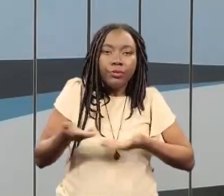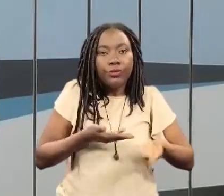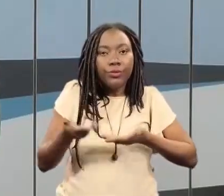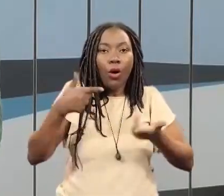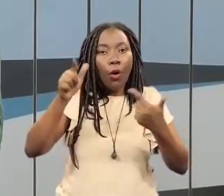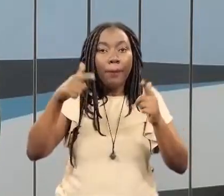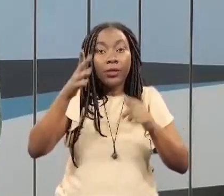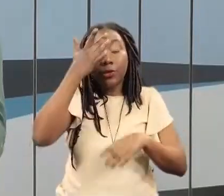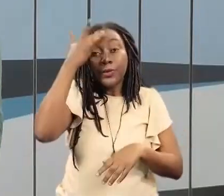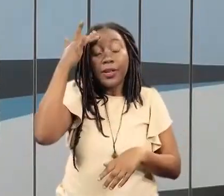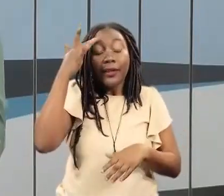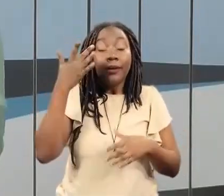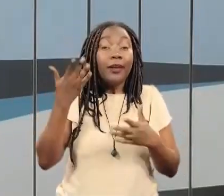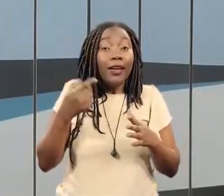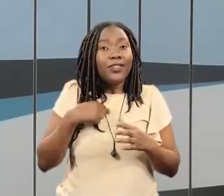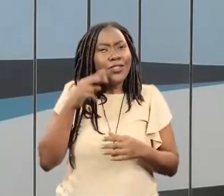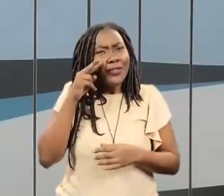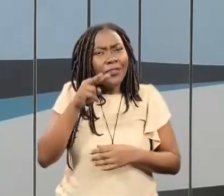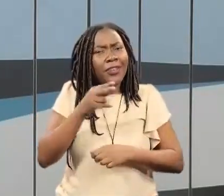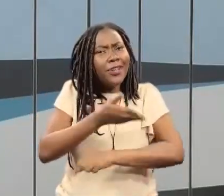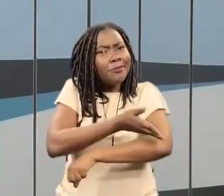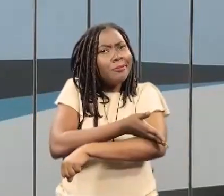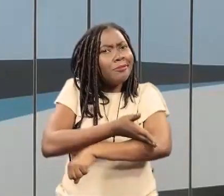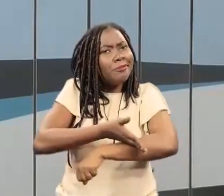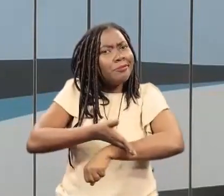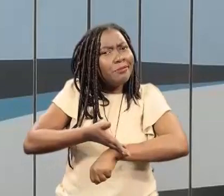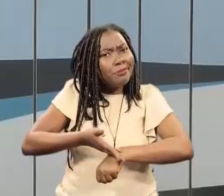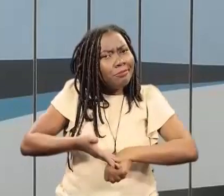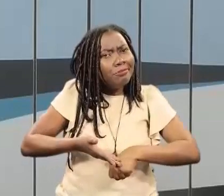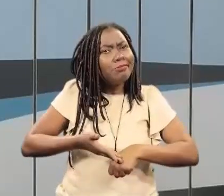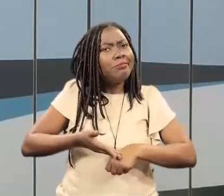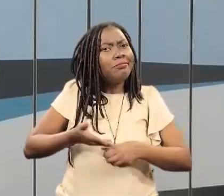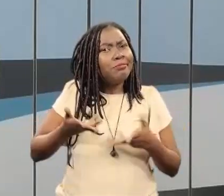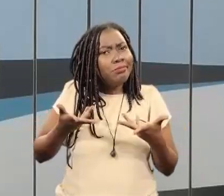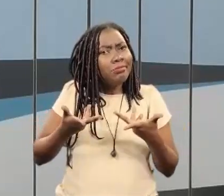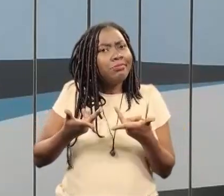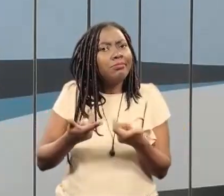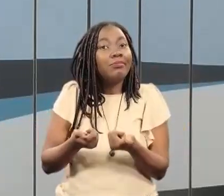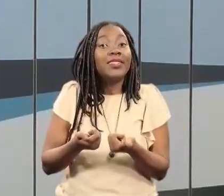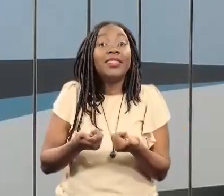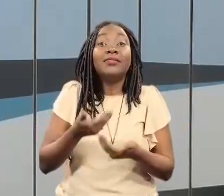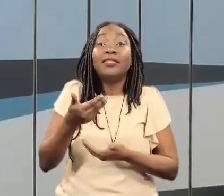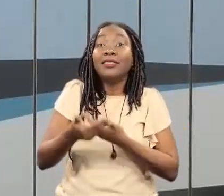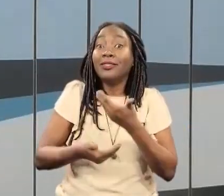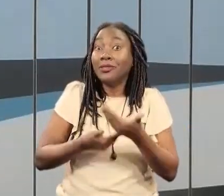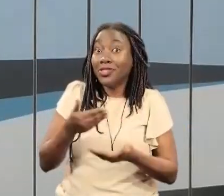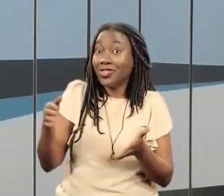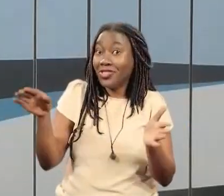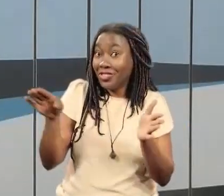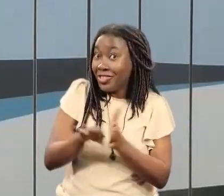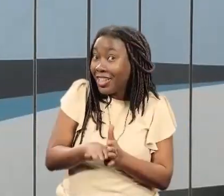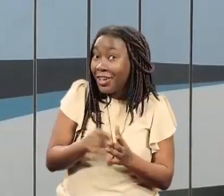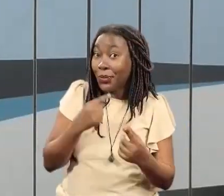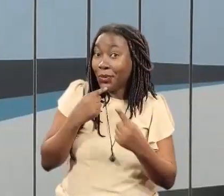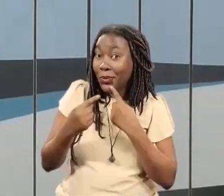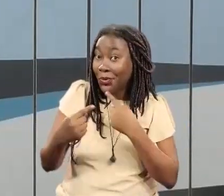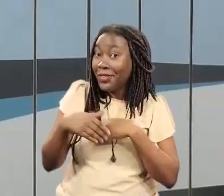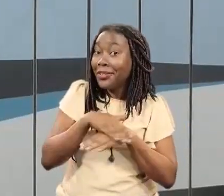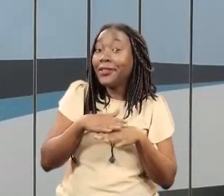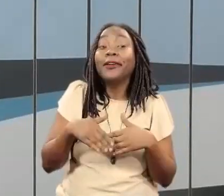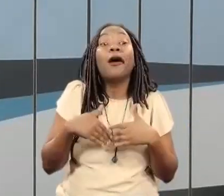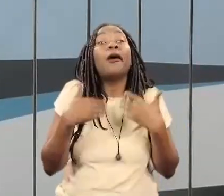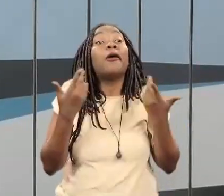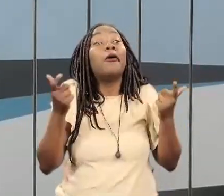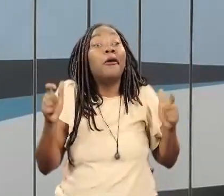Então, assim, a gente meio que vai se acostumando e vai pegando o jeito da coisa. E aí, quando a gente chega no tete-a-tete, e agora?